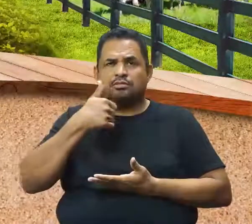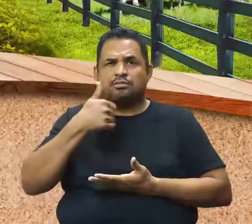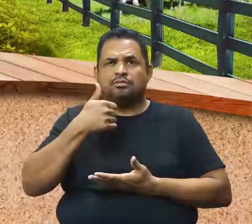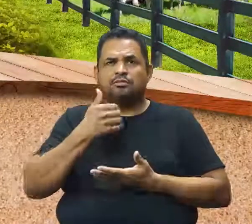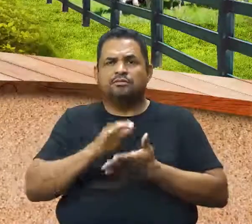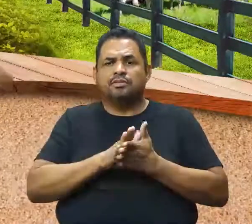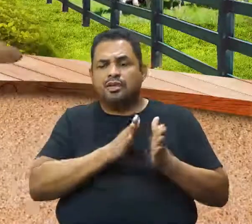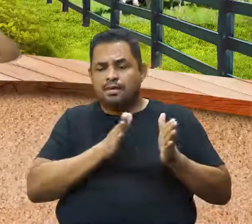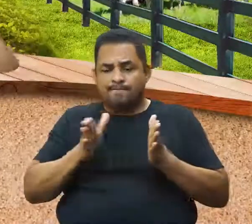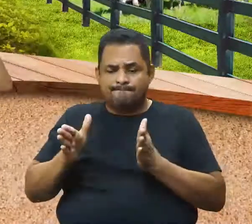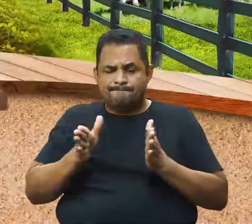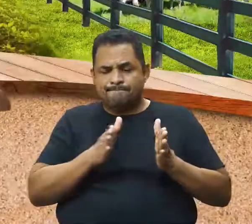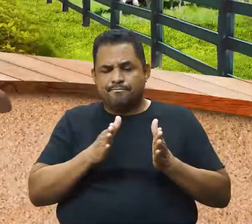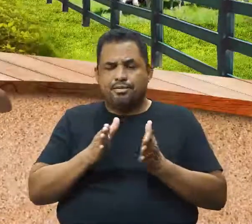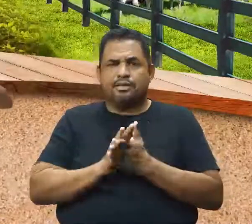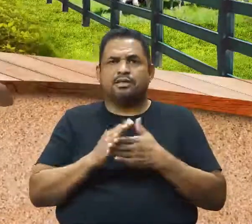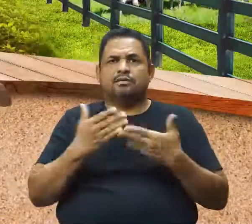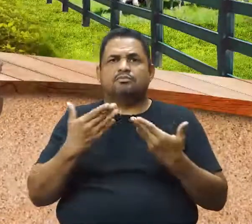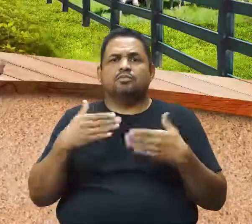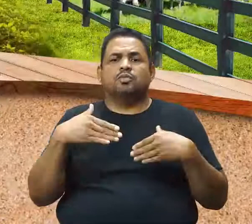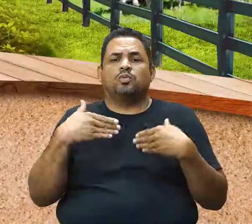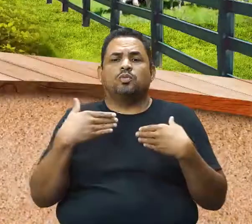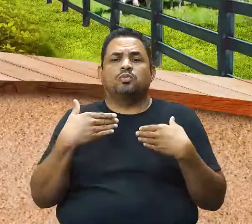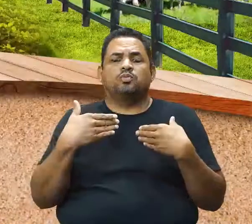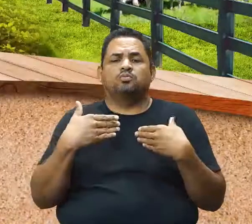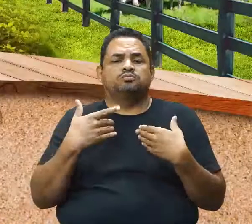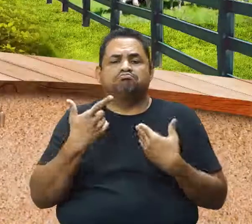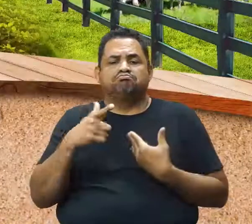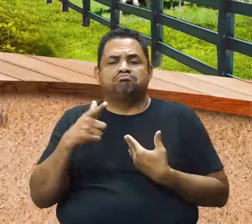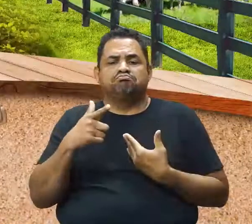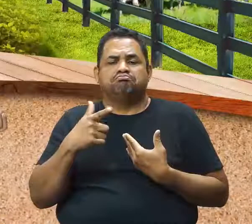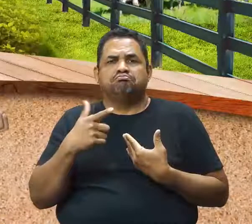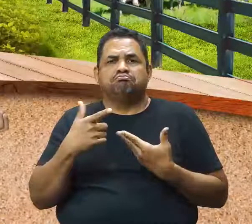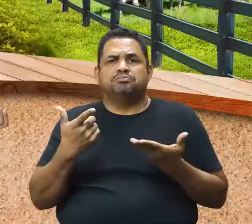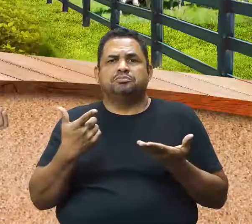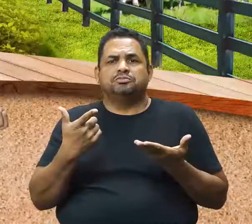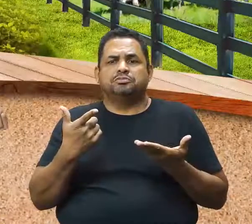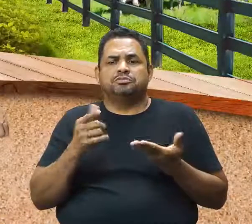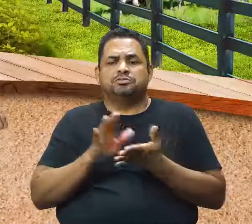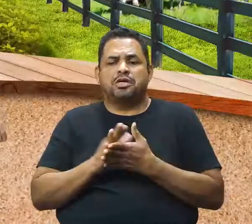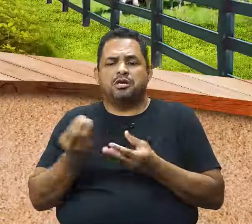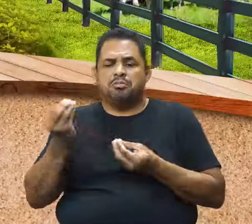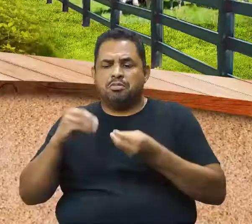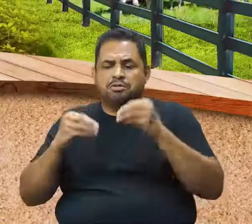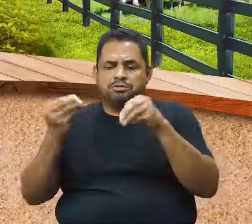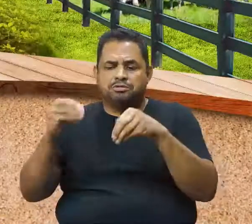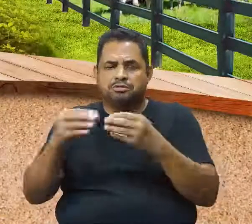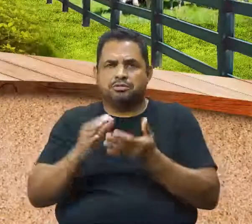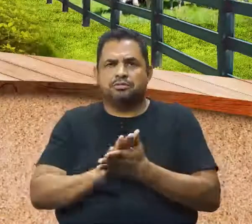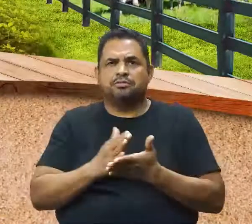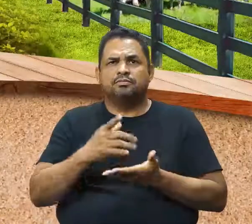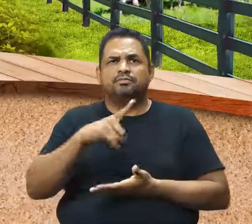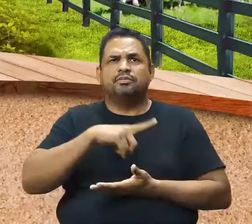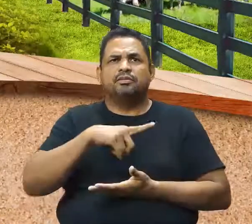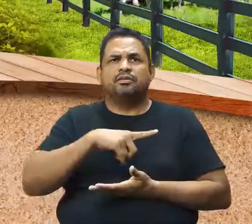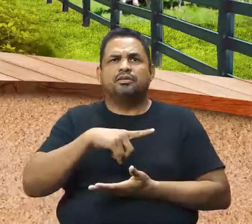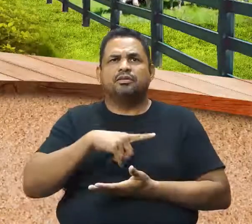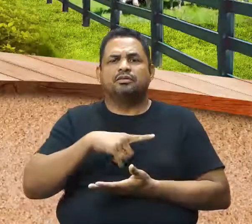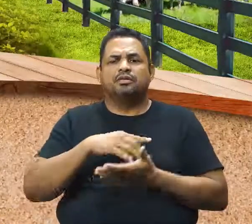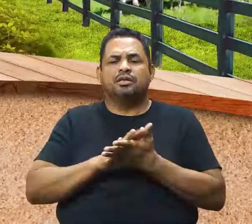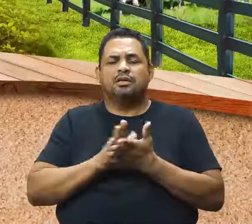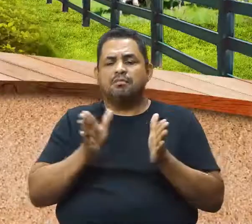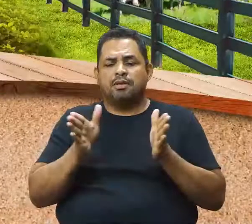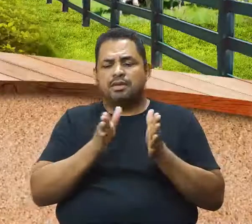em épocas de não ter a época do plantio. Por exemplo, existe a época da